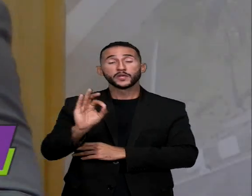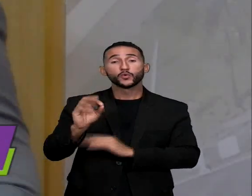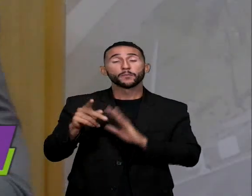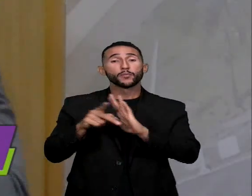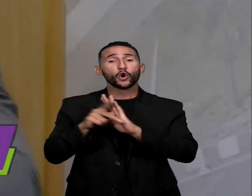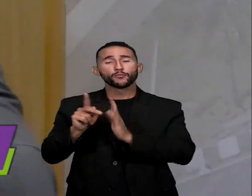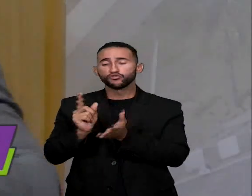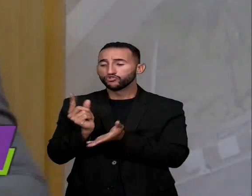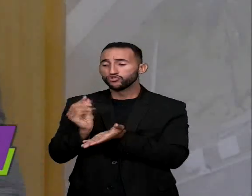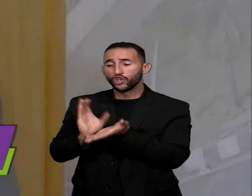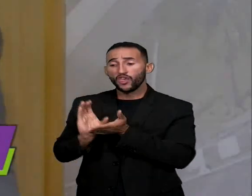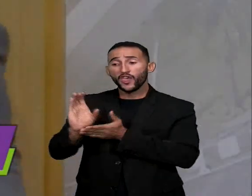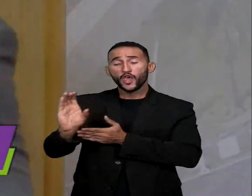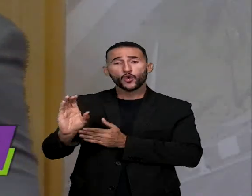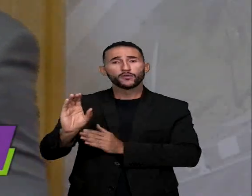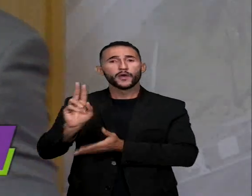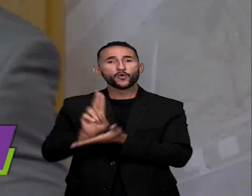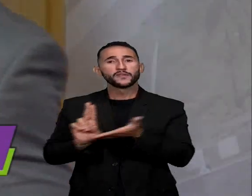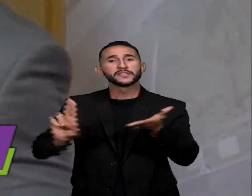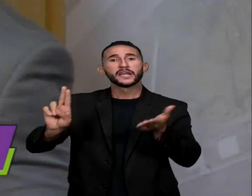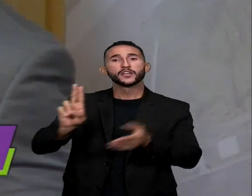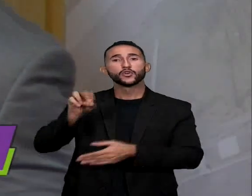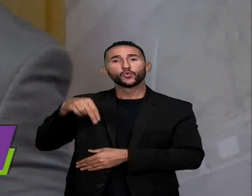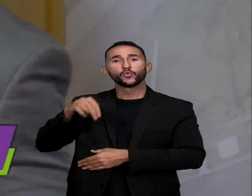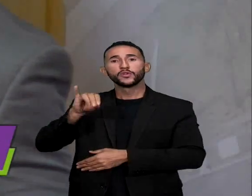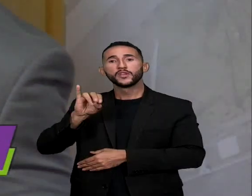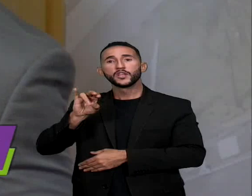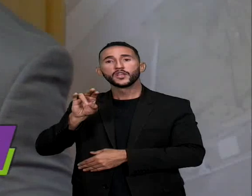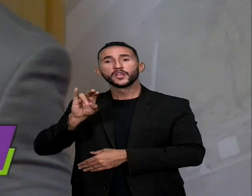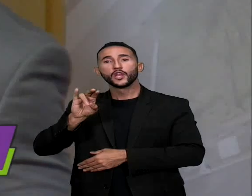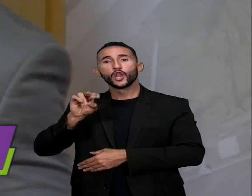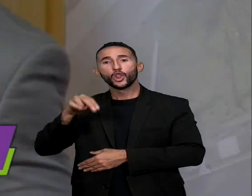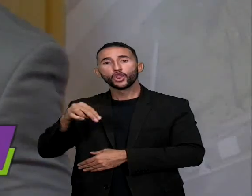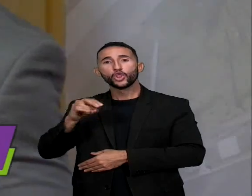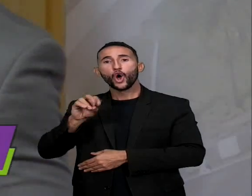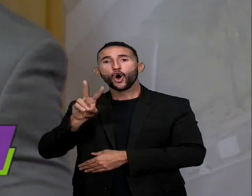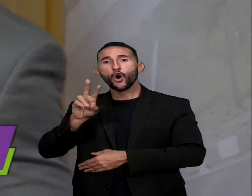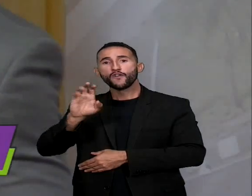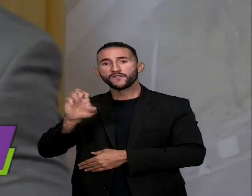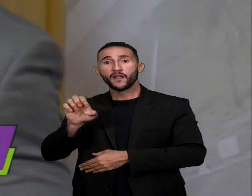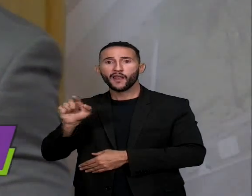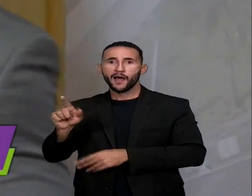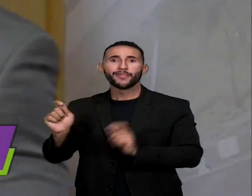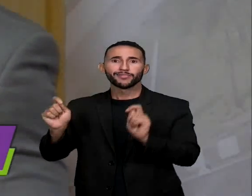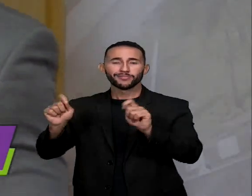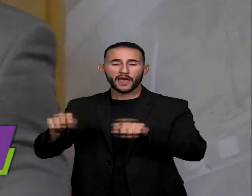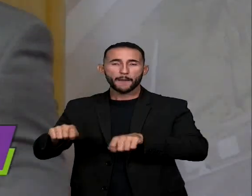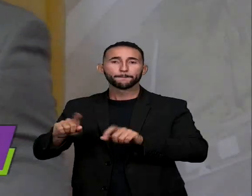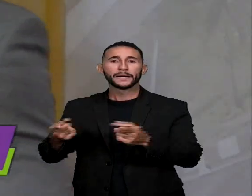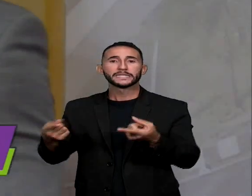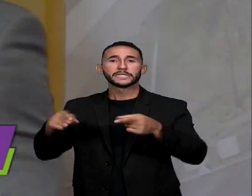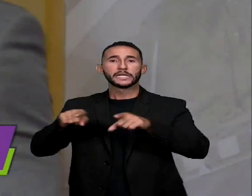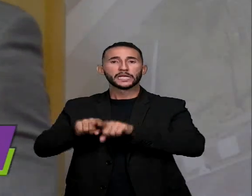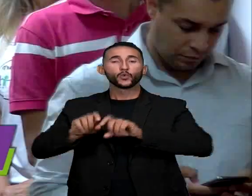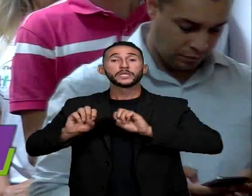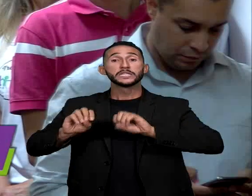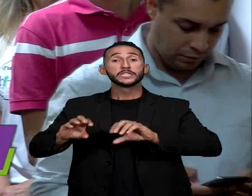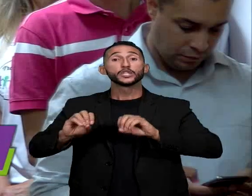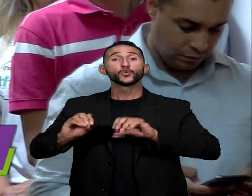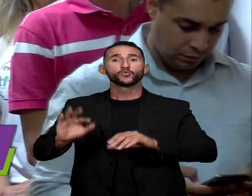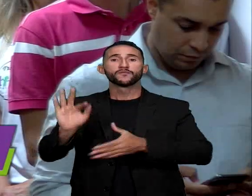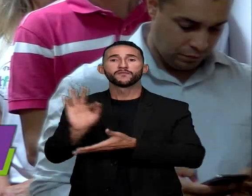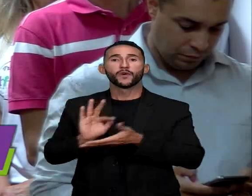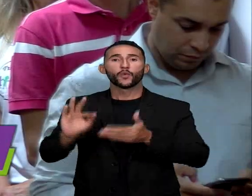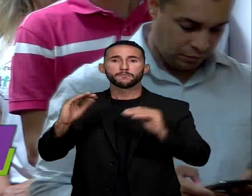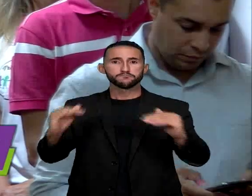né que tem essa contrapartida eh da questão de ensino superior paraa nossa cidade né